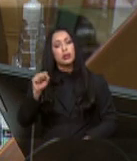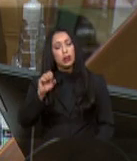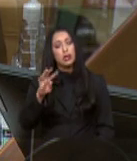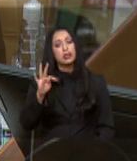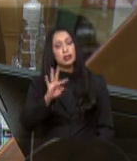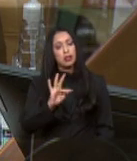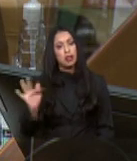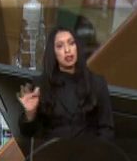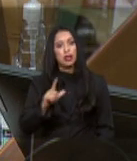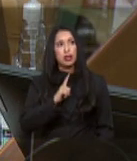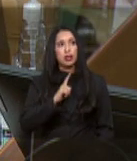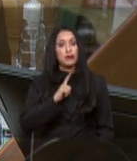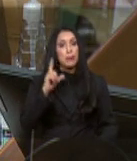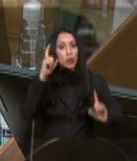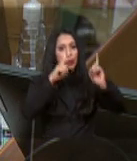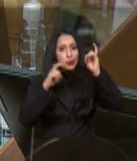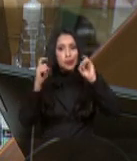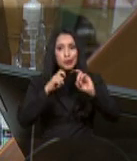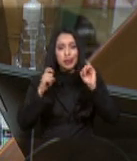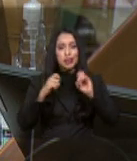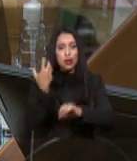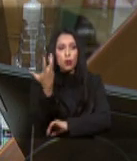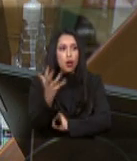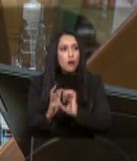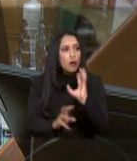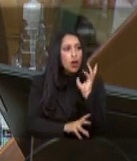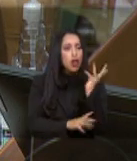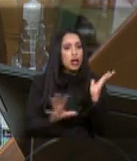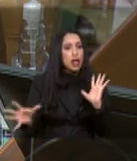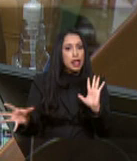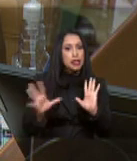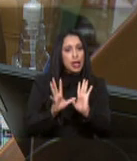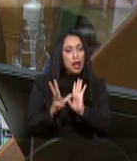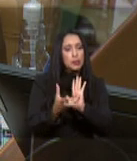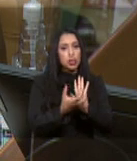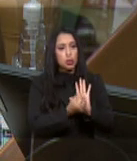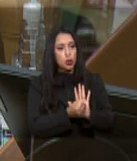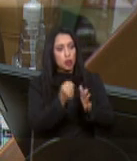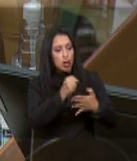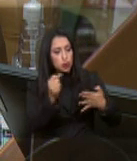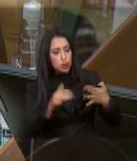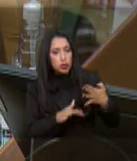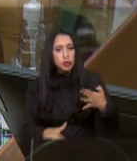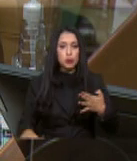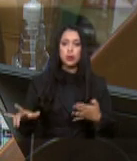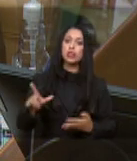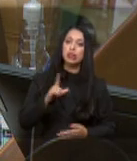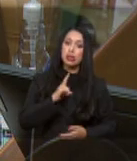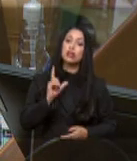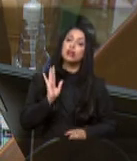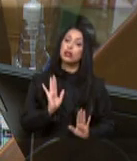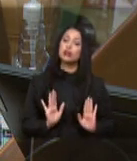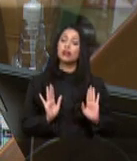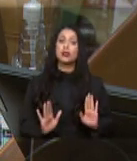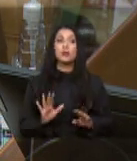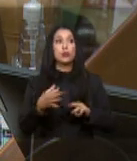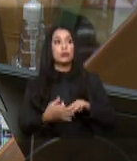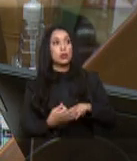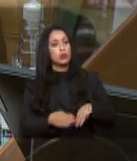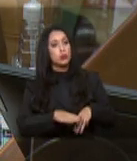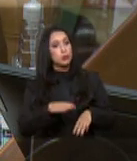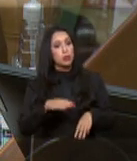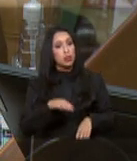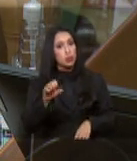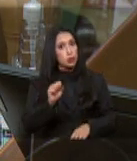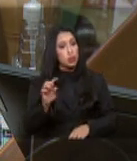a ocupação com a floresta amazônica, a doutrina que se foi firmando, a jurisprudência que nós temos, seria para os ministros do